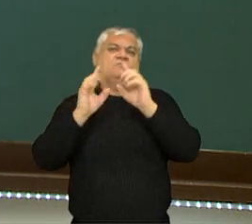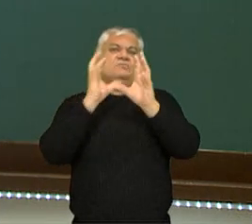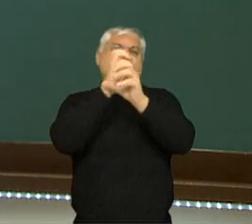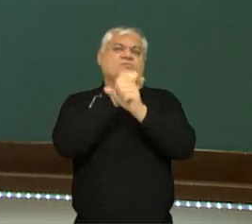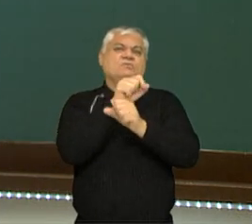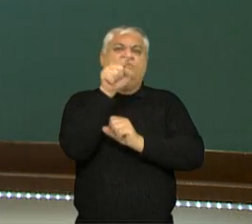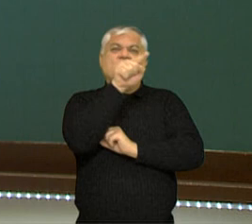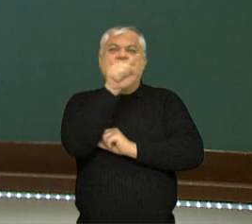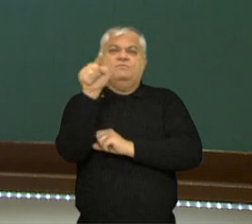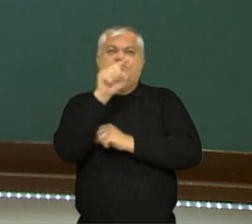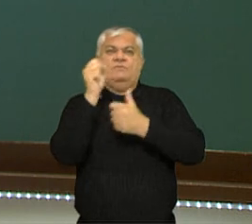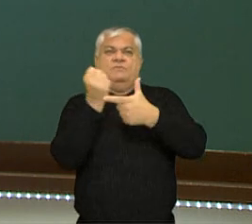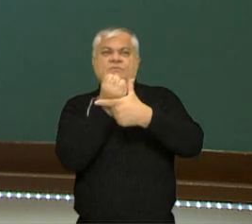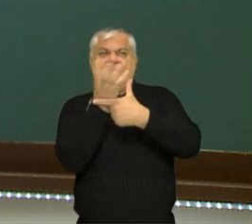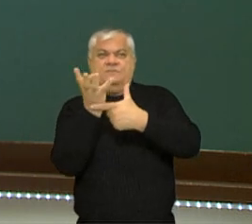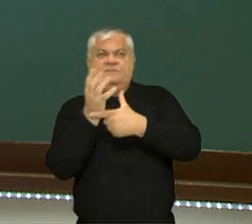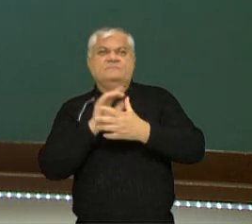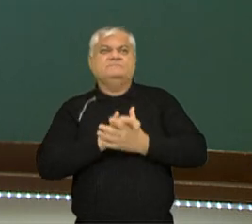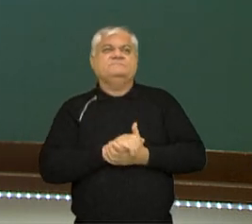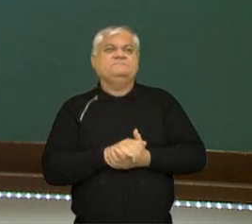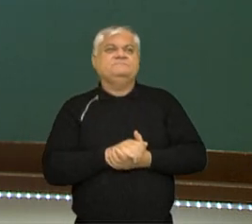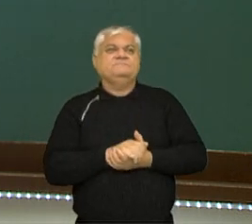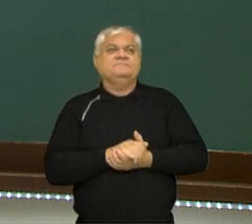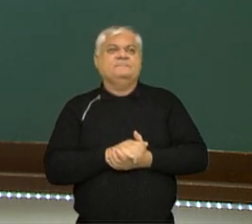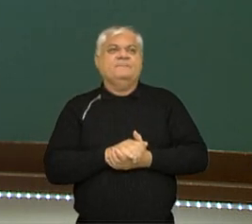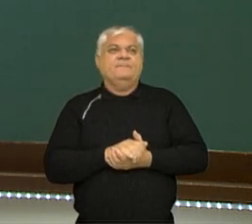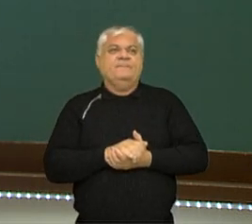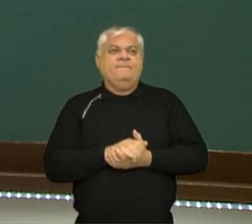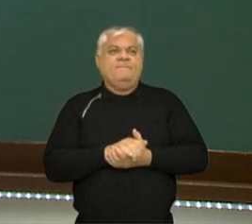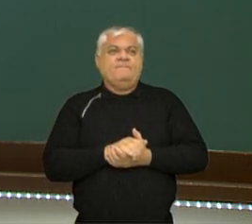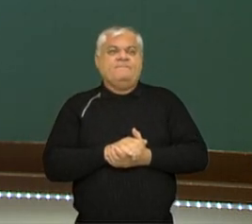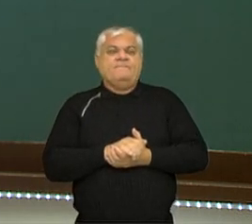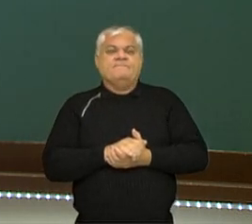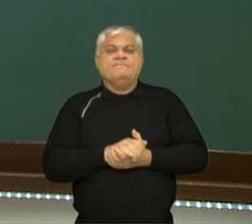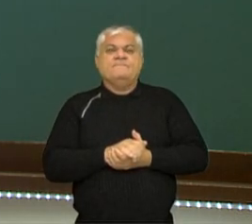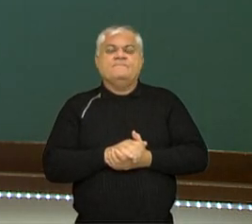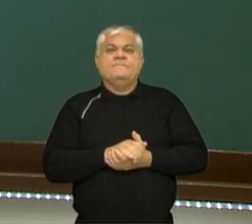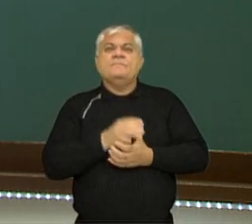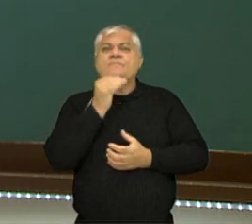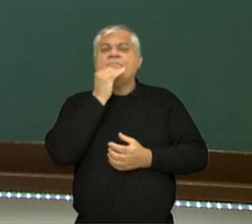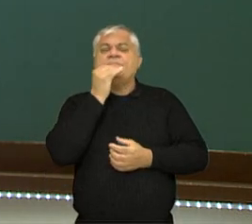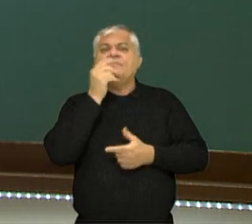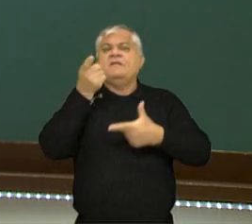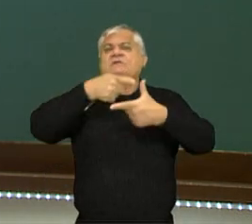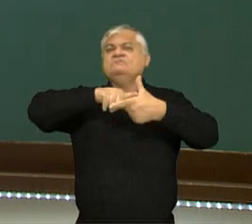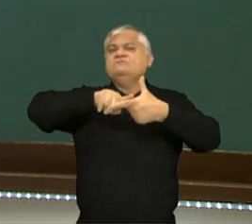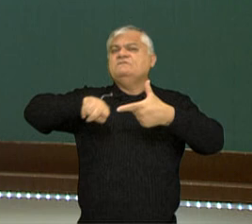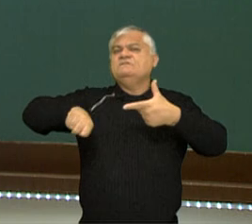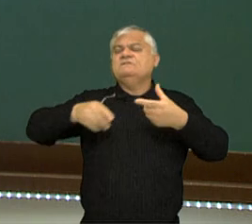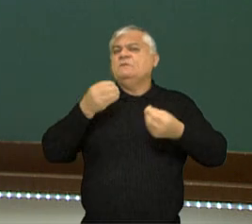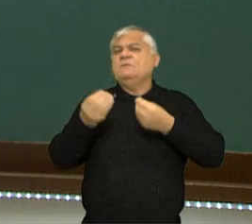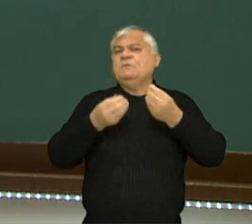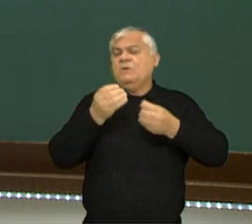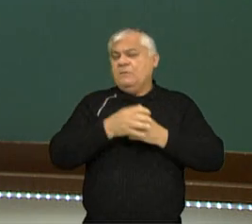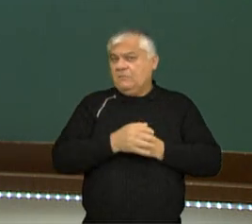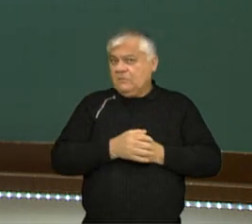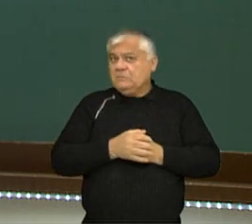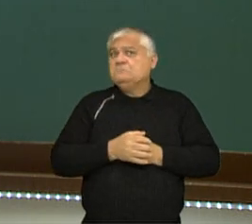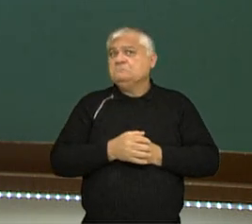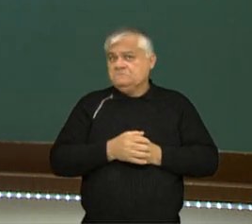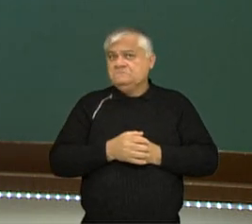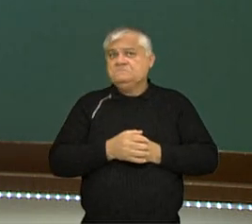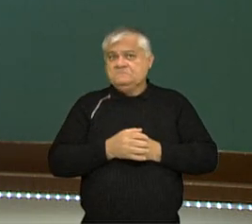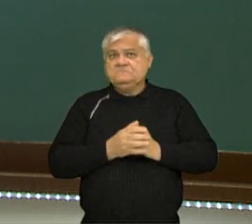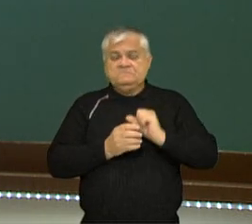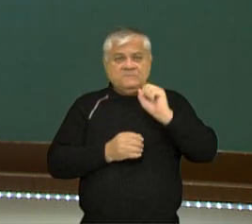os expoentes, ok? Então, olha só, e quando nós temos a divisão de potências